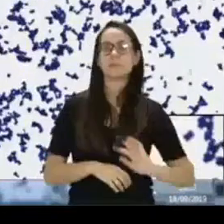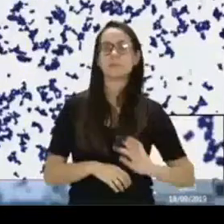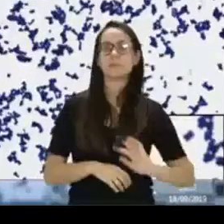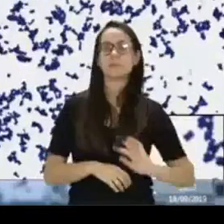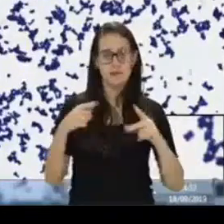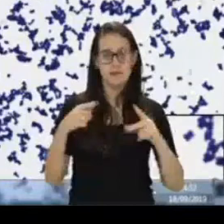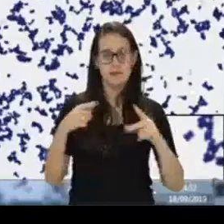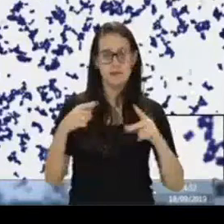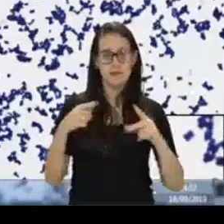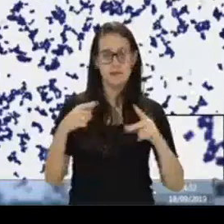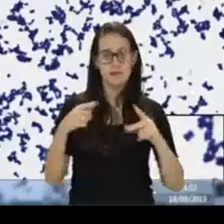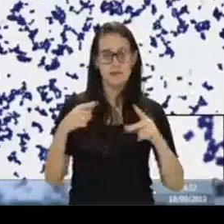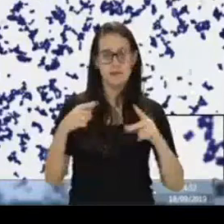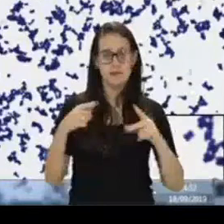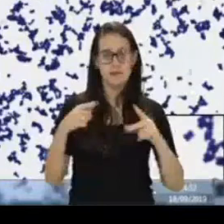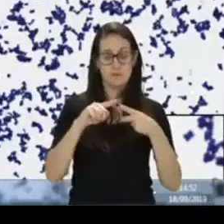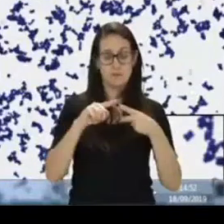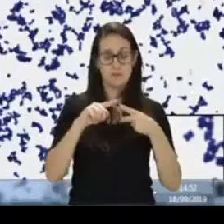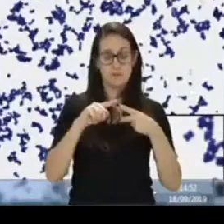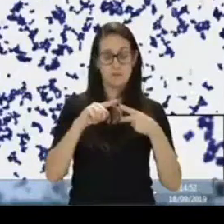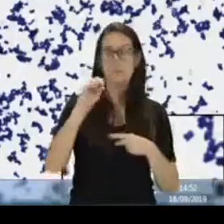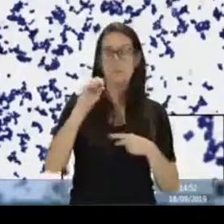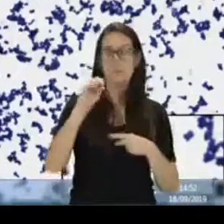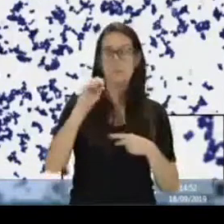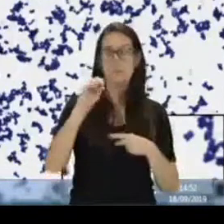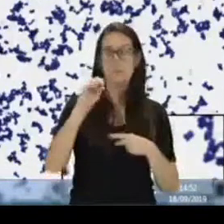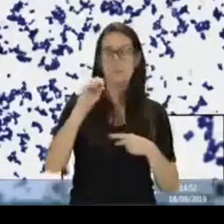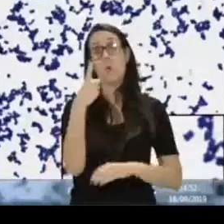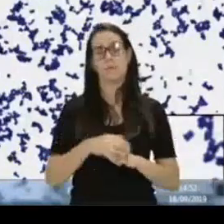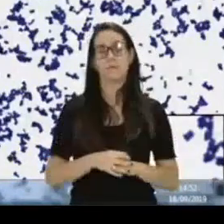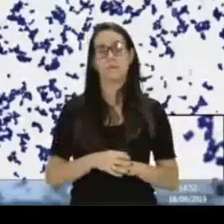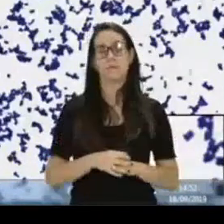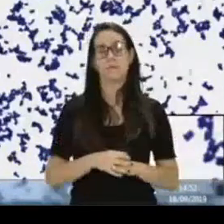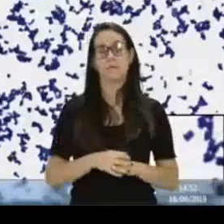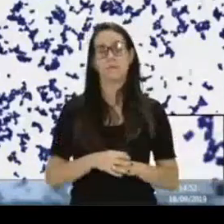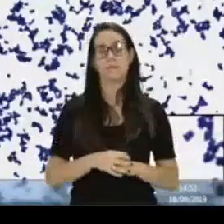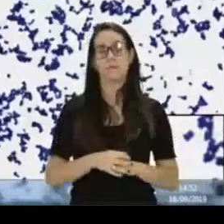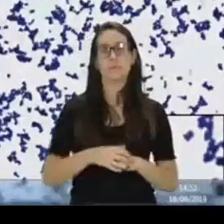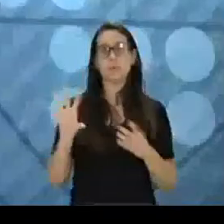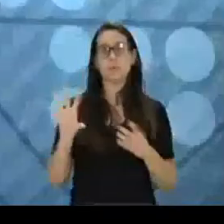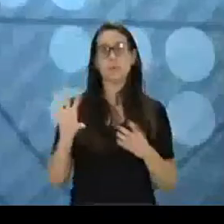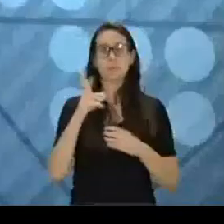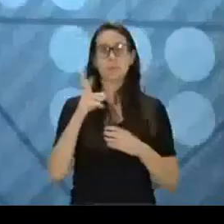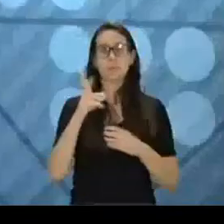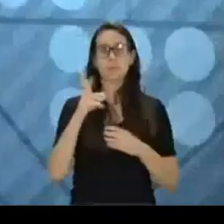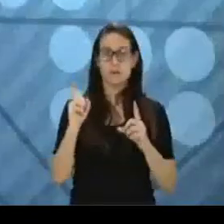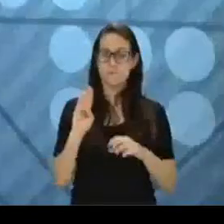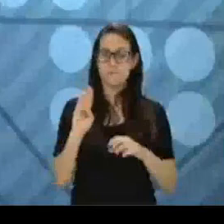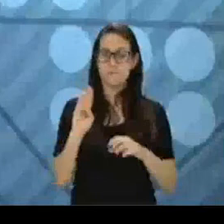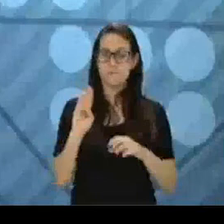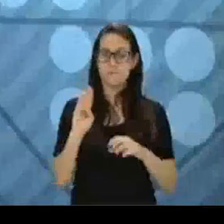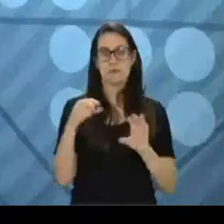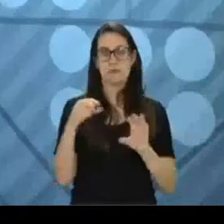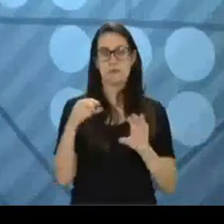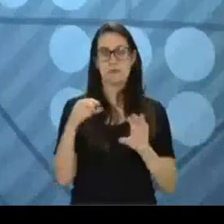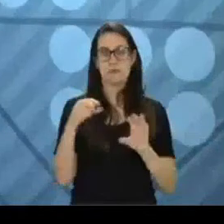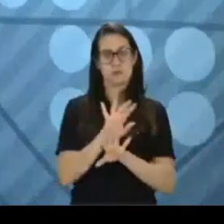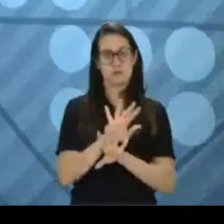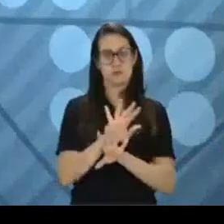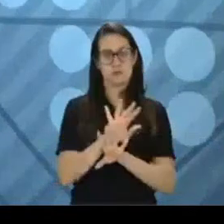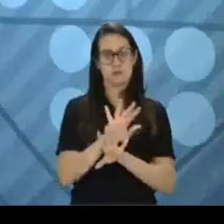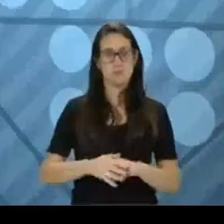são unicelulares. Então, de forma geral, as bactérias, elas são uma única célula, são formadas por uma